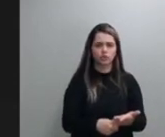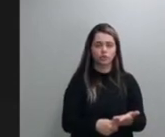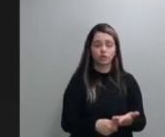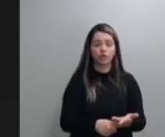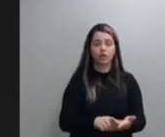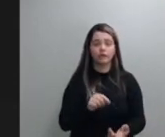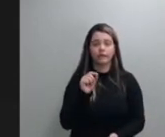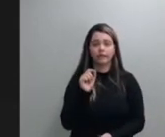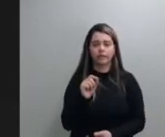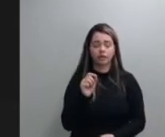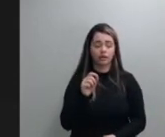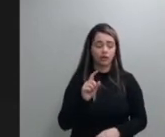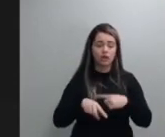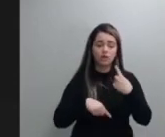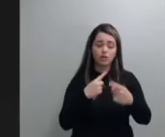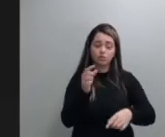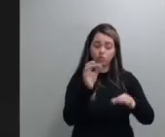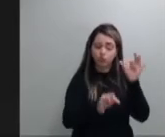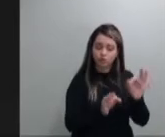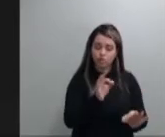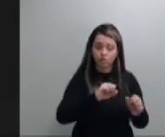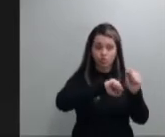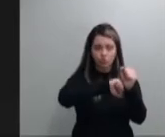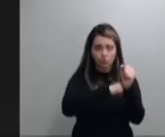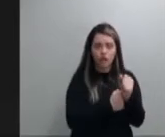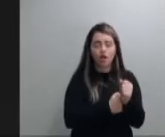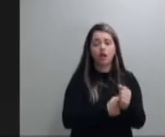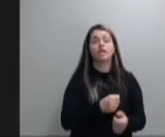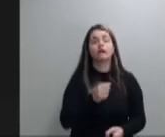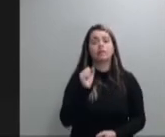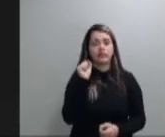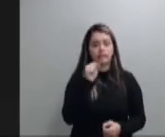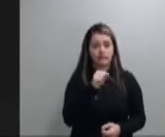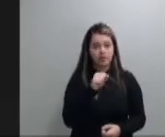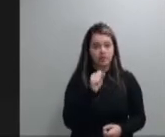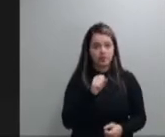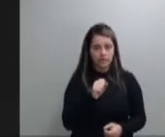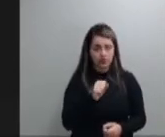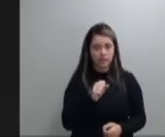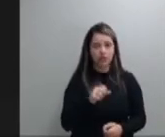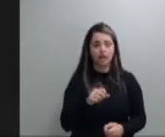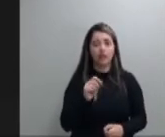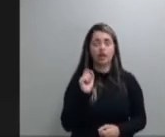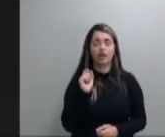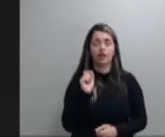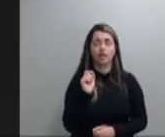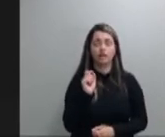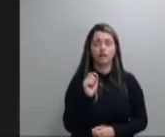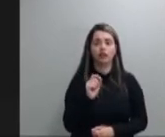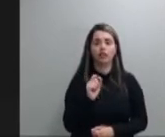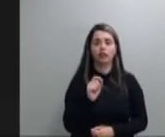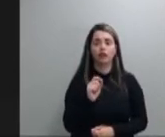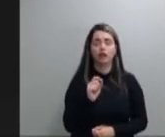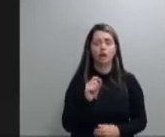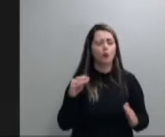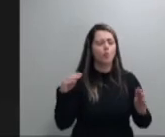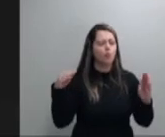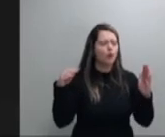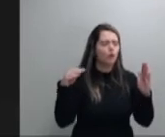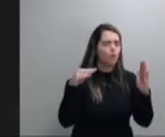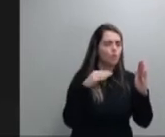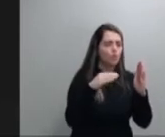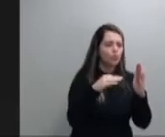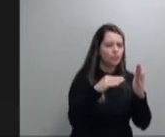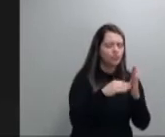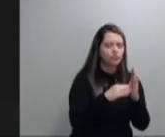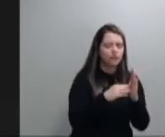julgado o mandato de segurança, confirmando o critério temporal. E, por fim, senhores ministros, o argumento do título